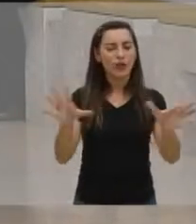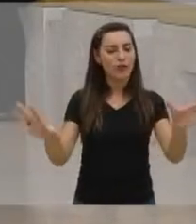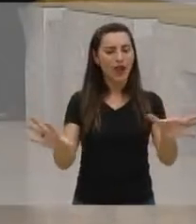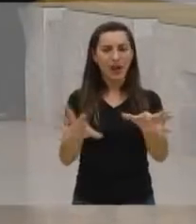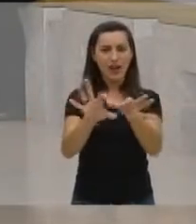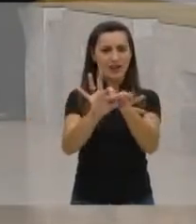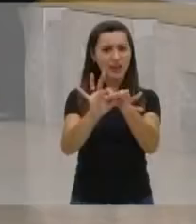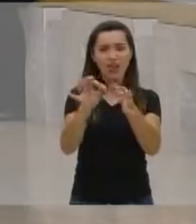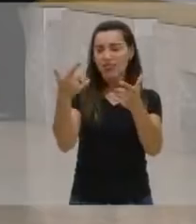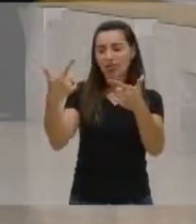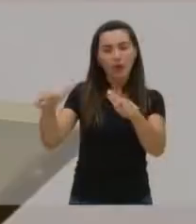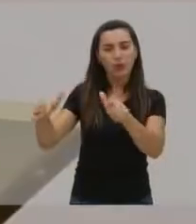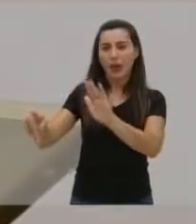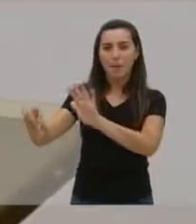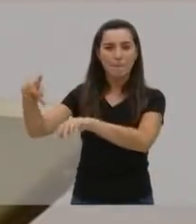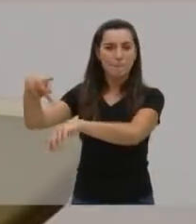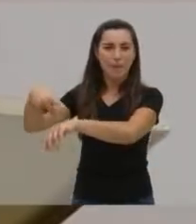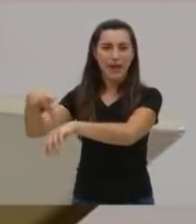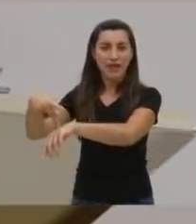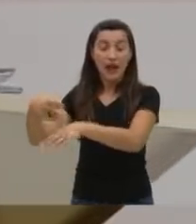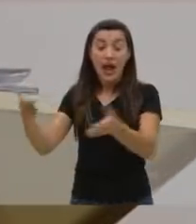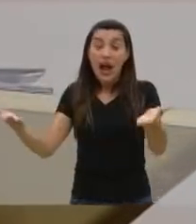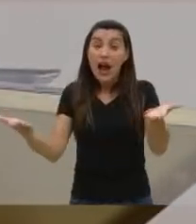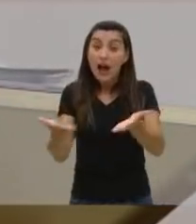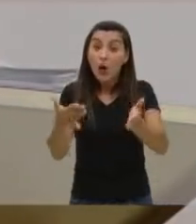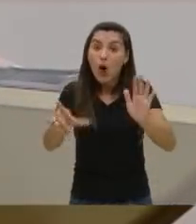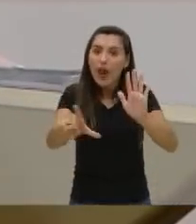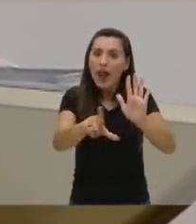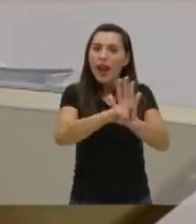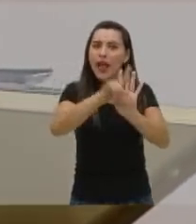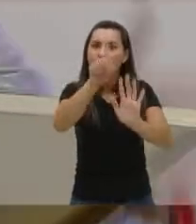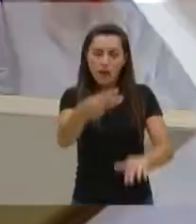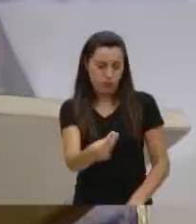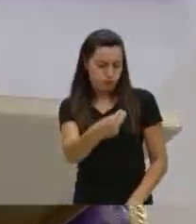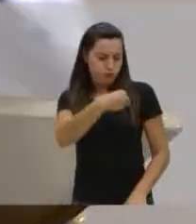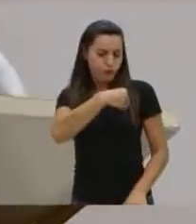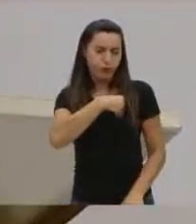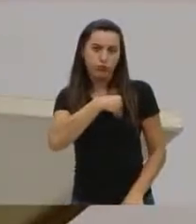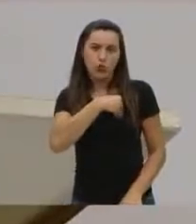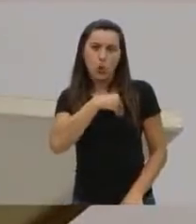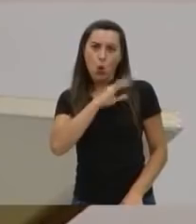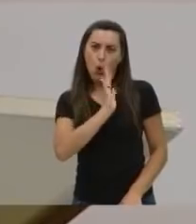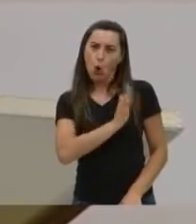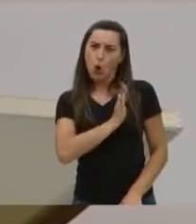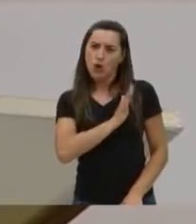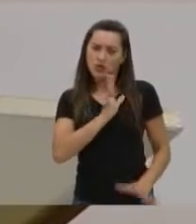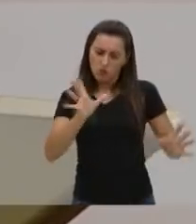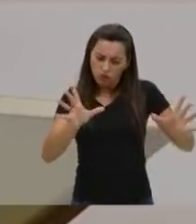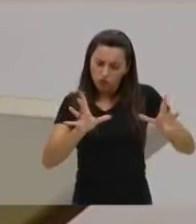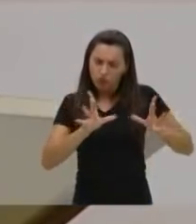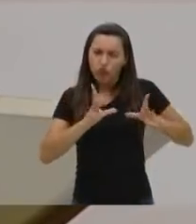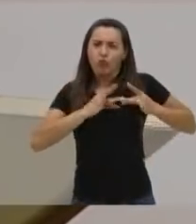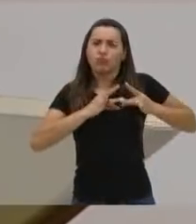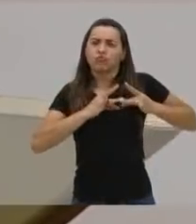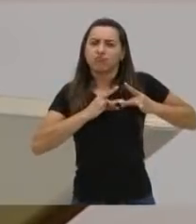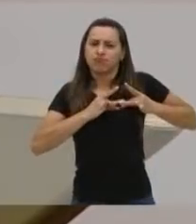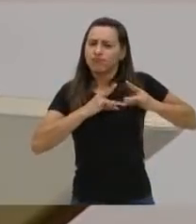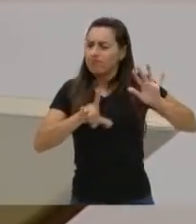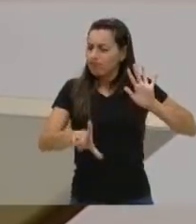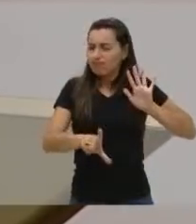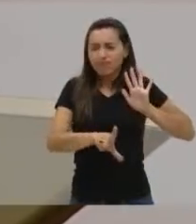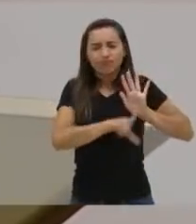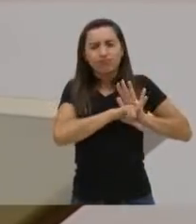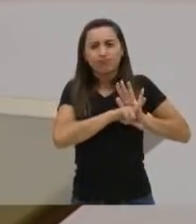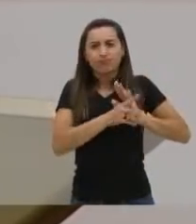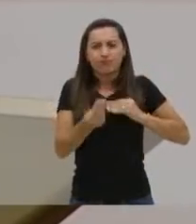escrita na pedra, mas será escrita nos vossos corações. Ela será impregnada, ela será, desculpe a